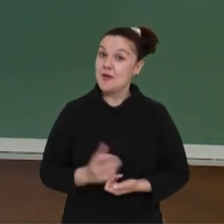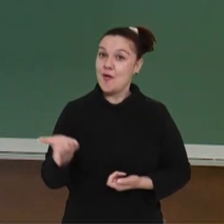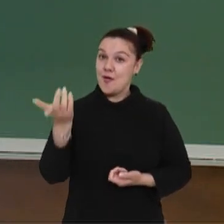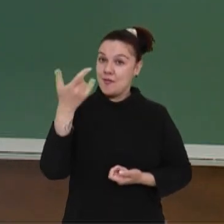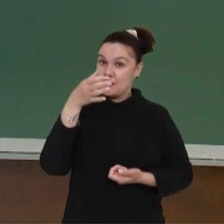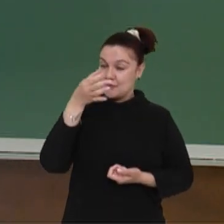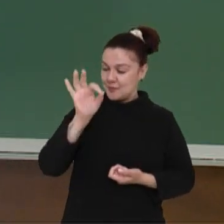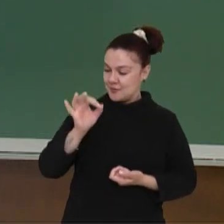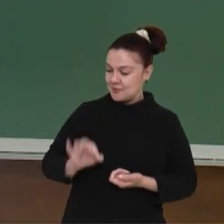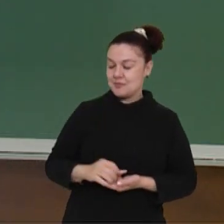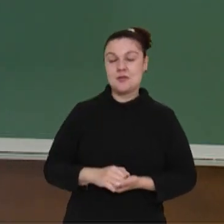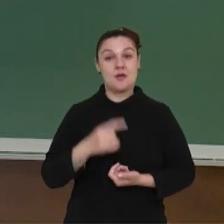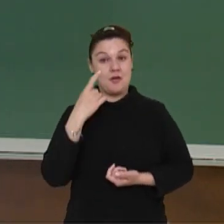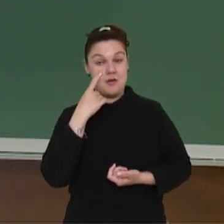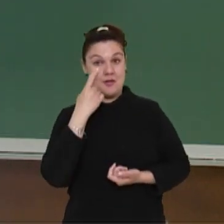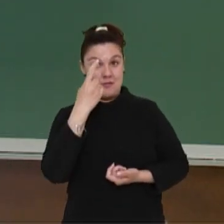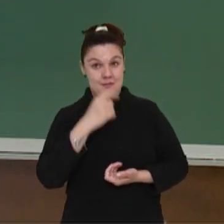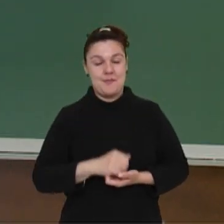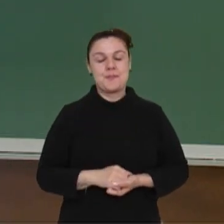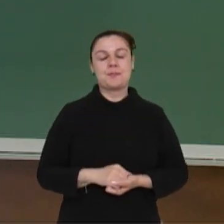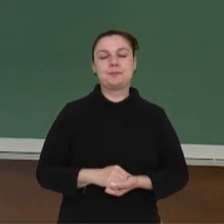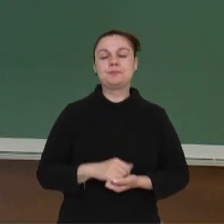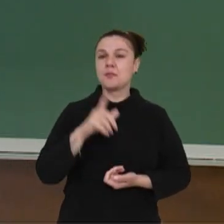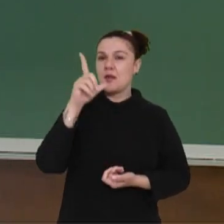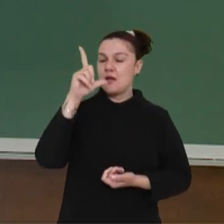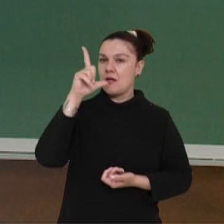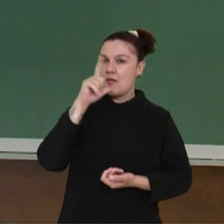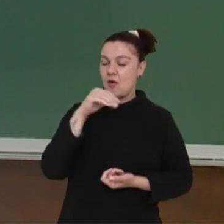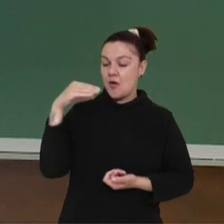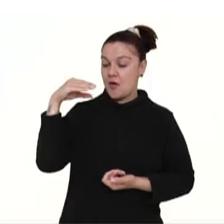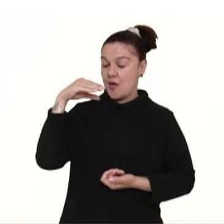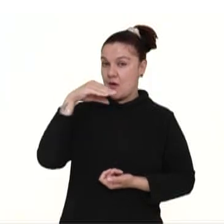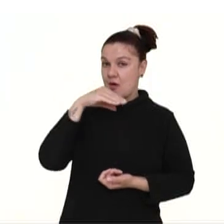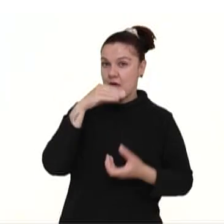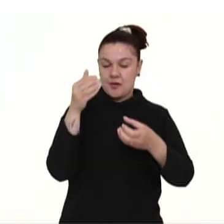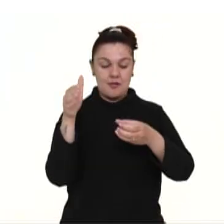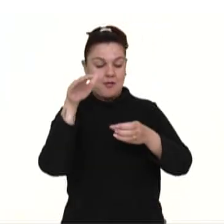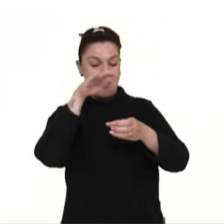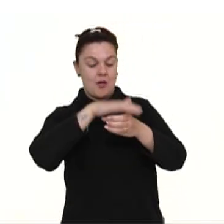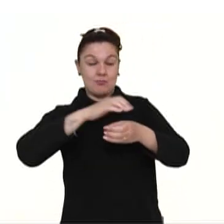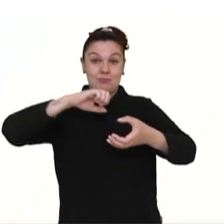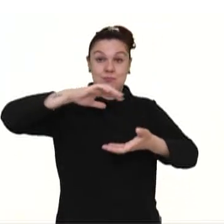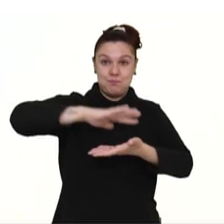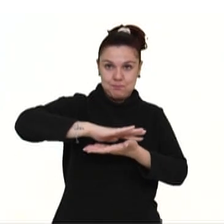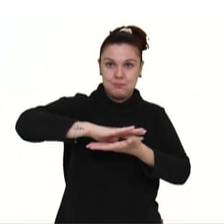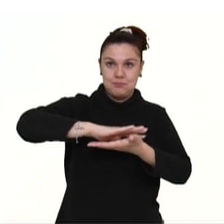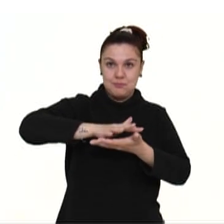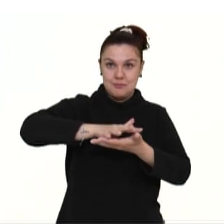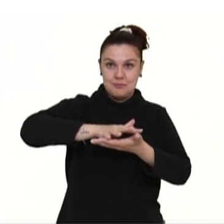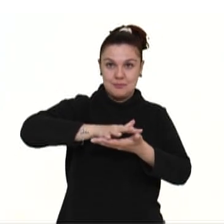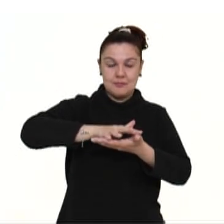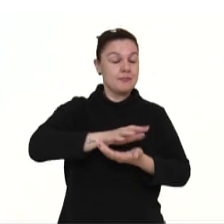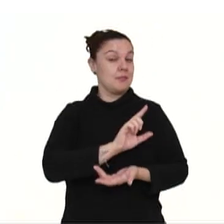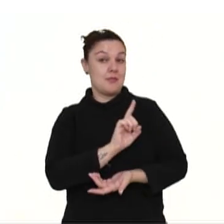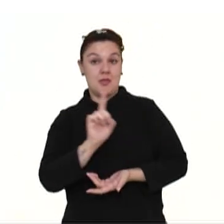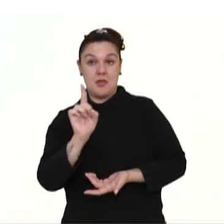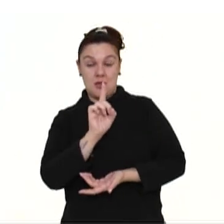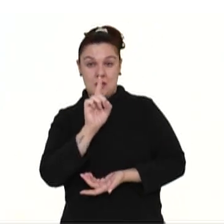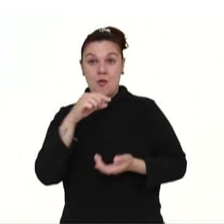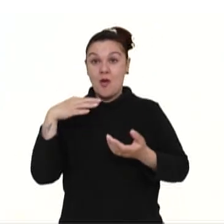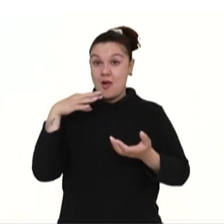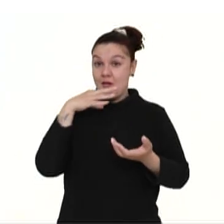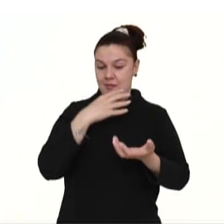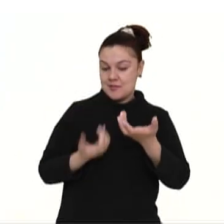Vamos corrigir? Olha só. A água sendo aquecida dentro de uma panela de pressão tampada. Não, durante